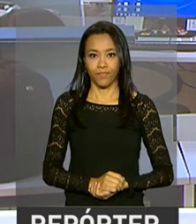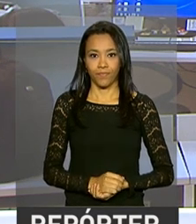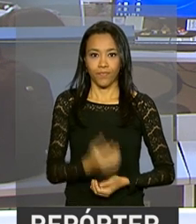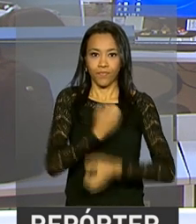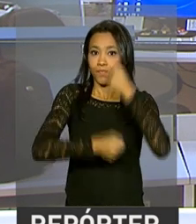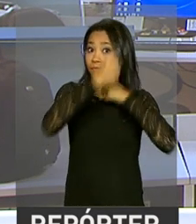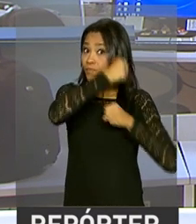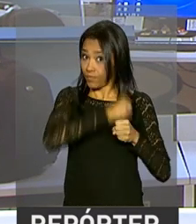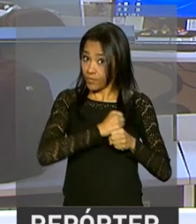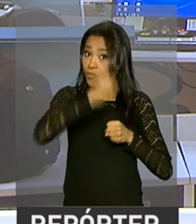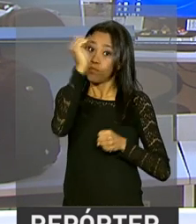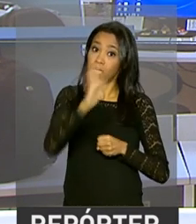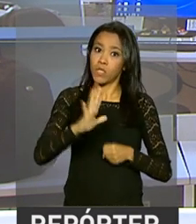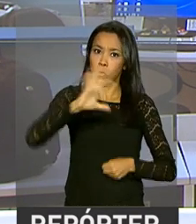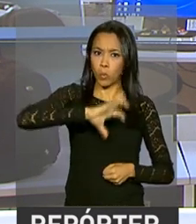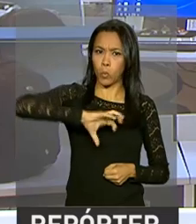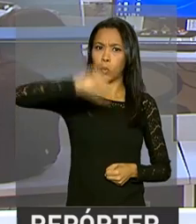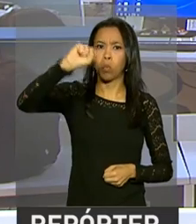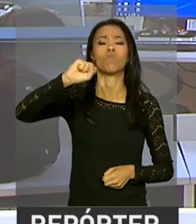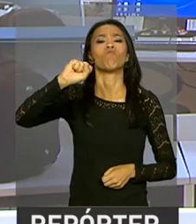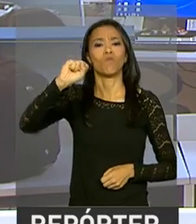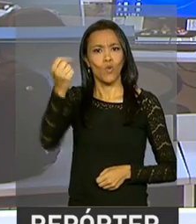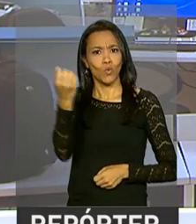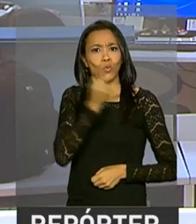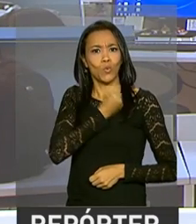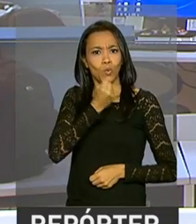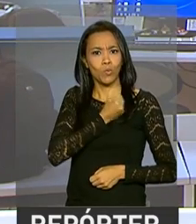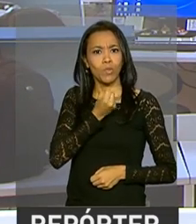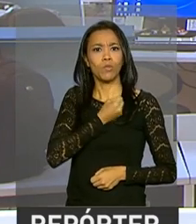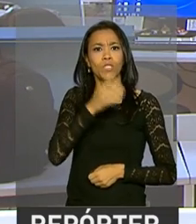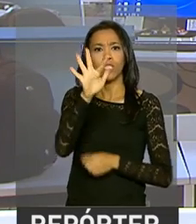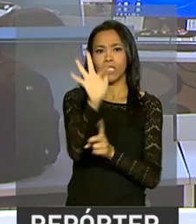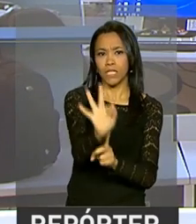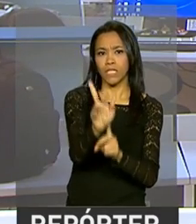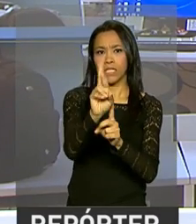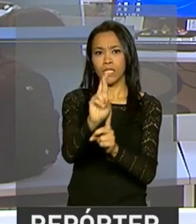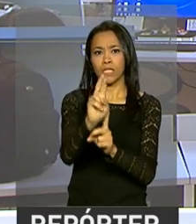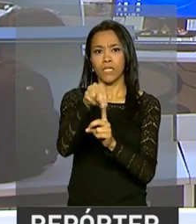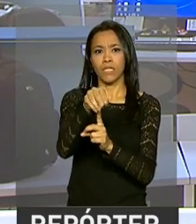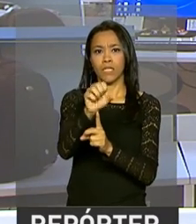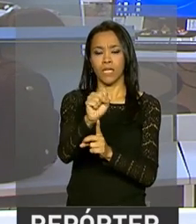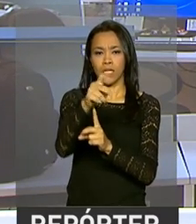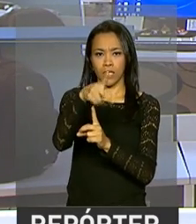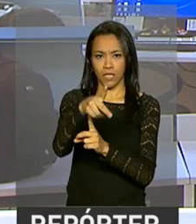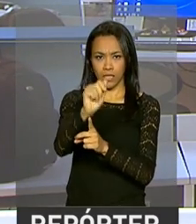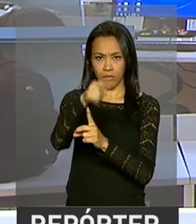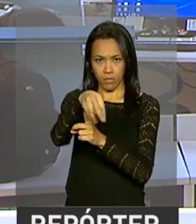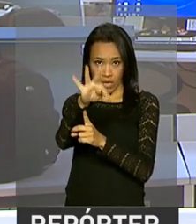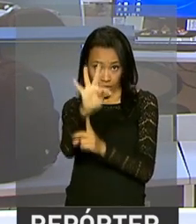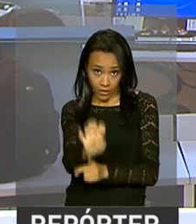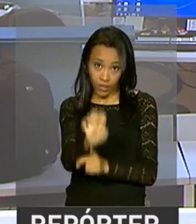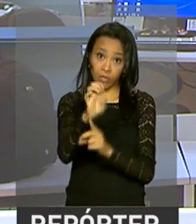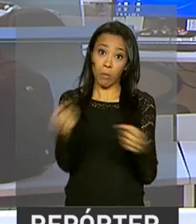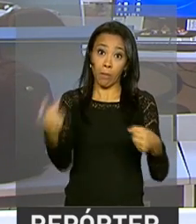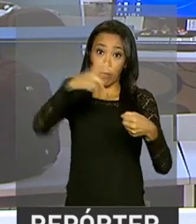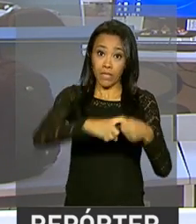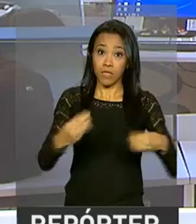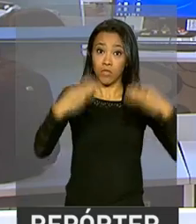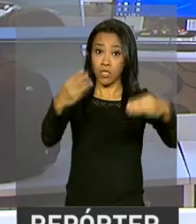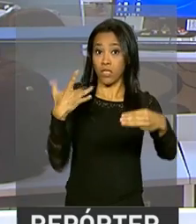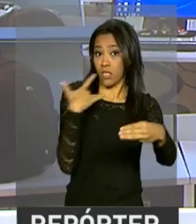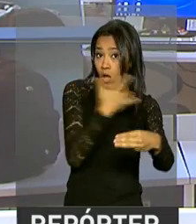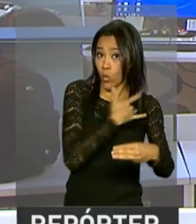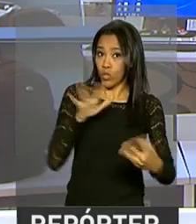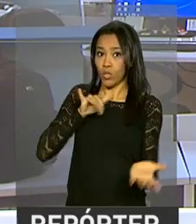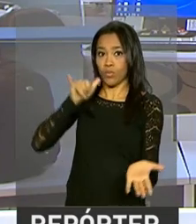ano passado, o Brasil bateu recorde no número de transplantes. Uma parceria entre o Ministério da Saúde e as Forças Armadas